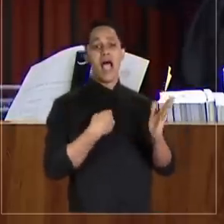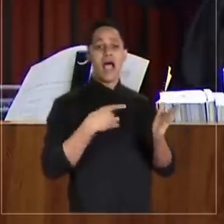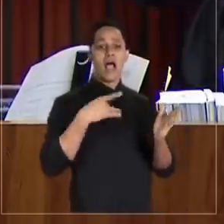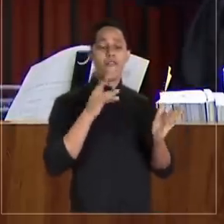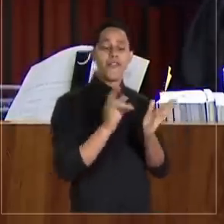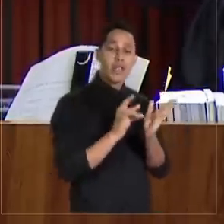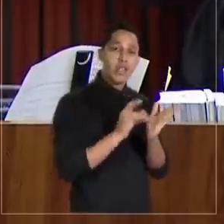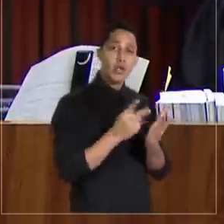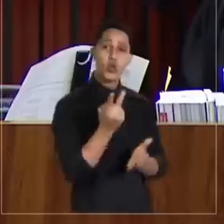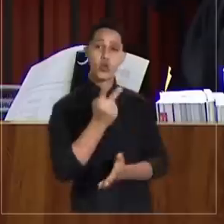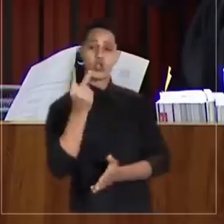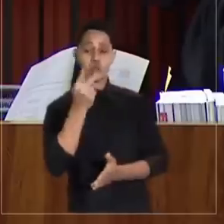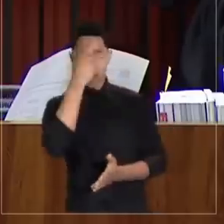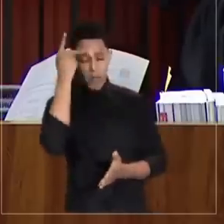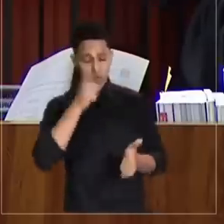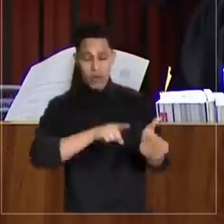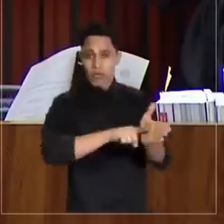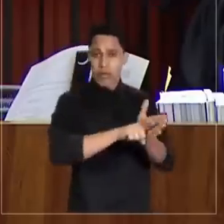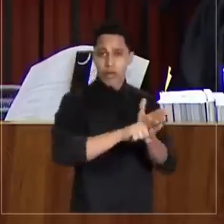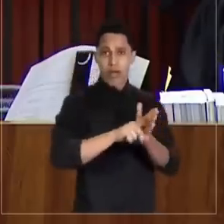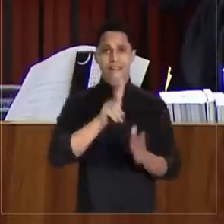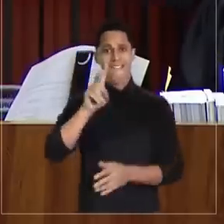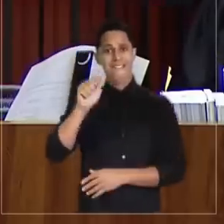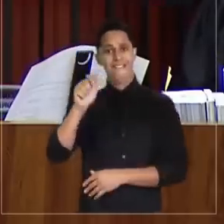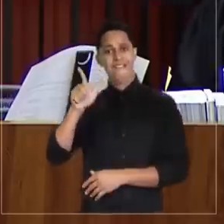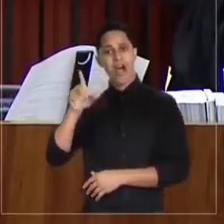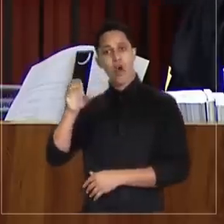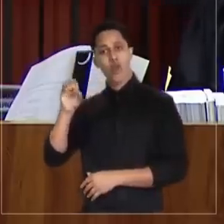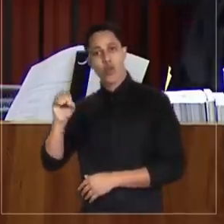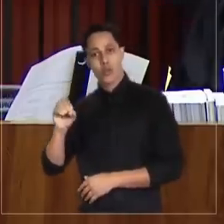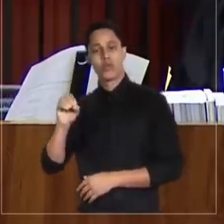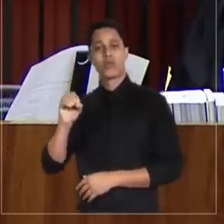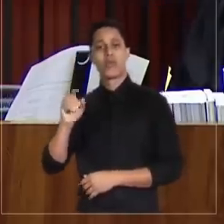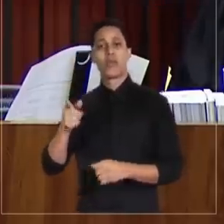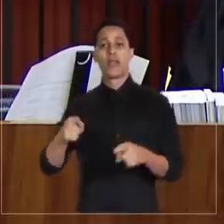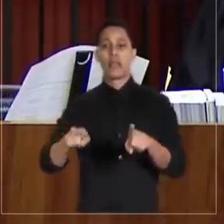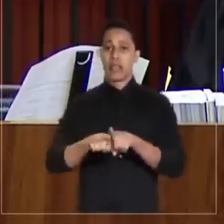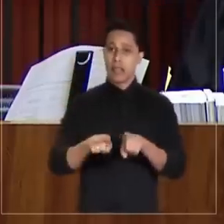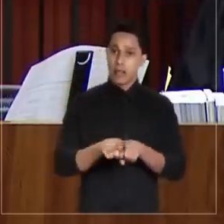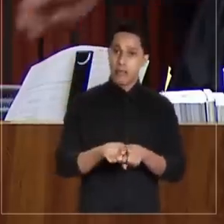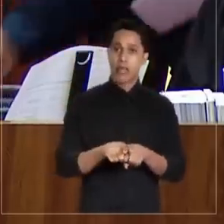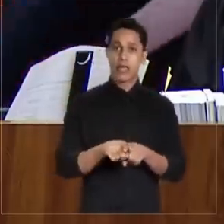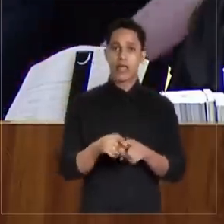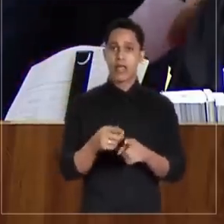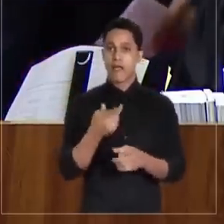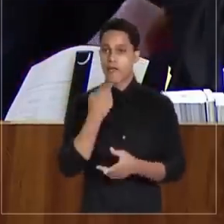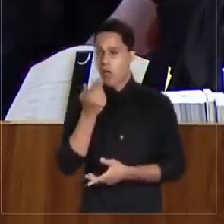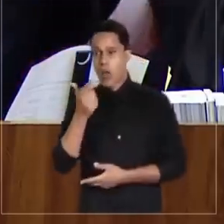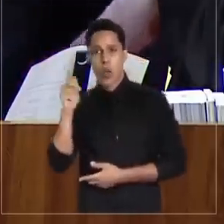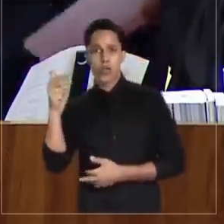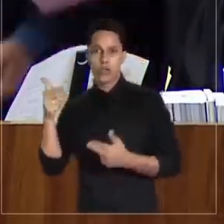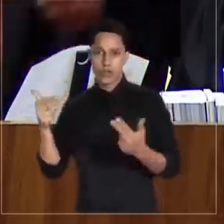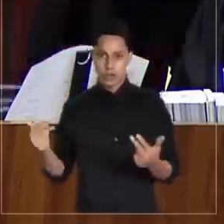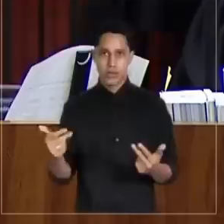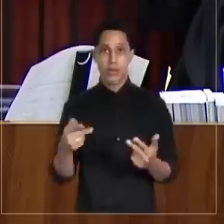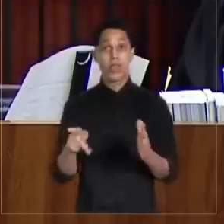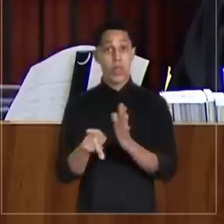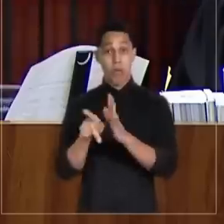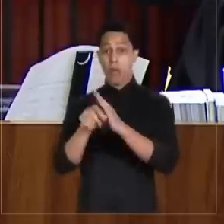segundo investigado, Walter Souza Braga Neto. Ainda fez diversas determinações. Na